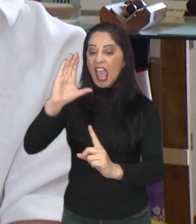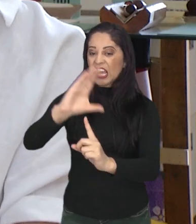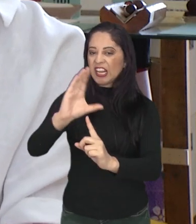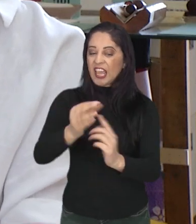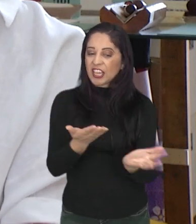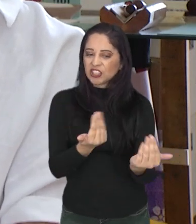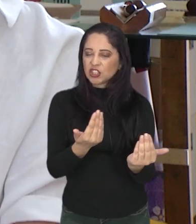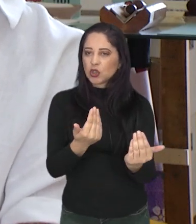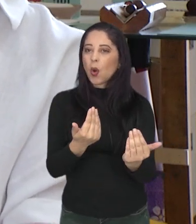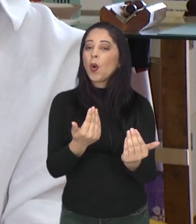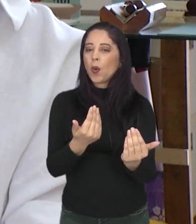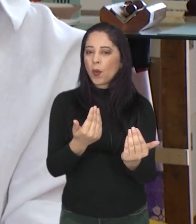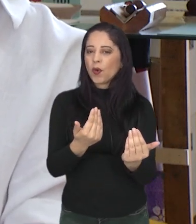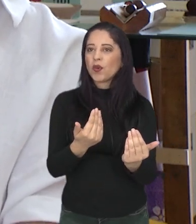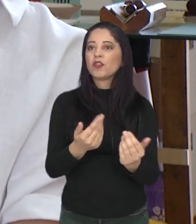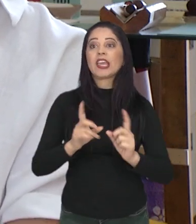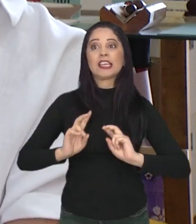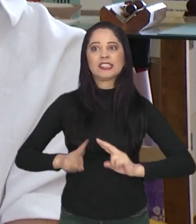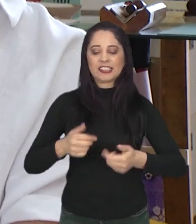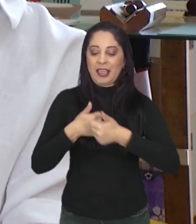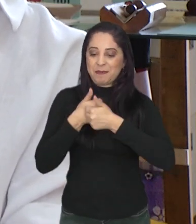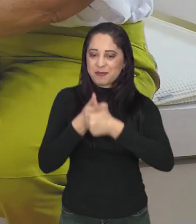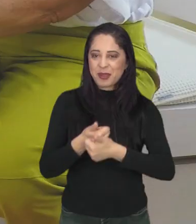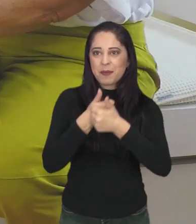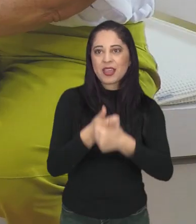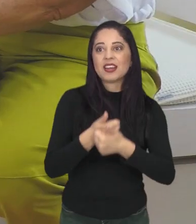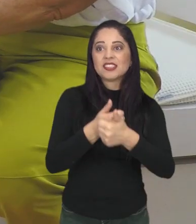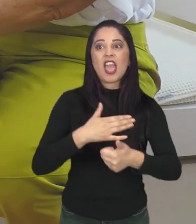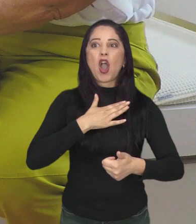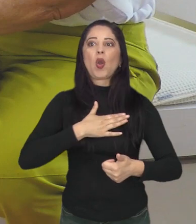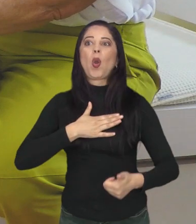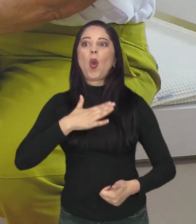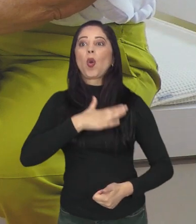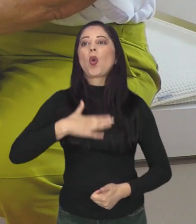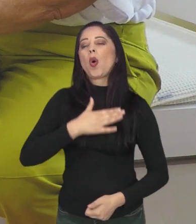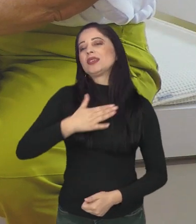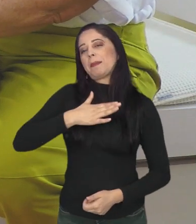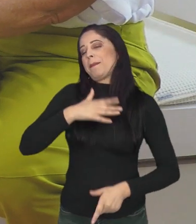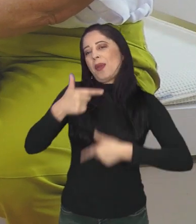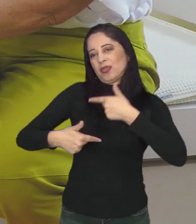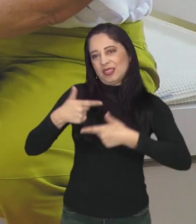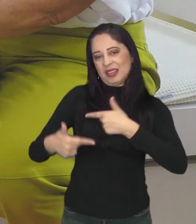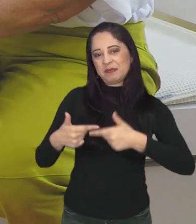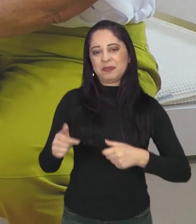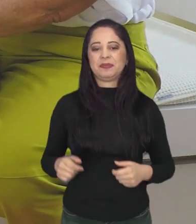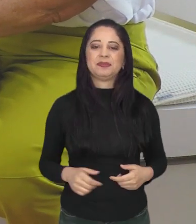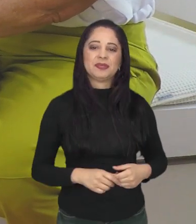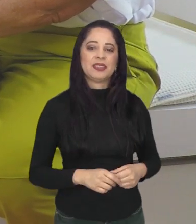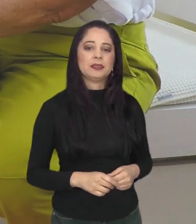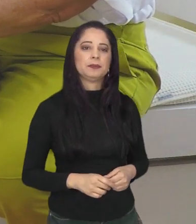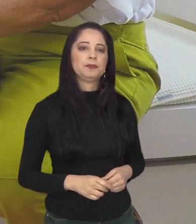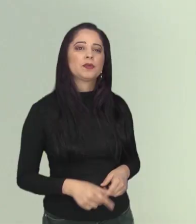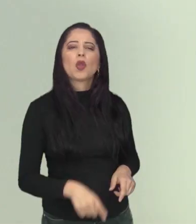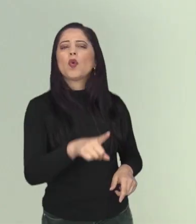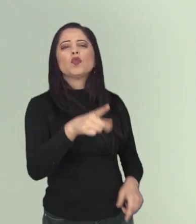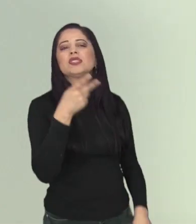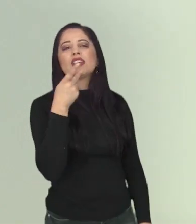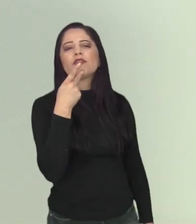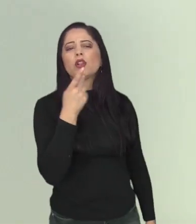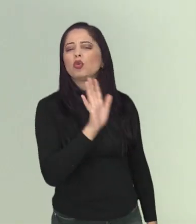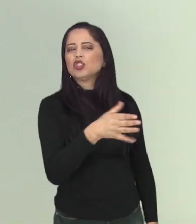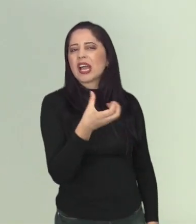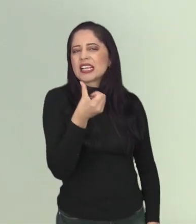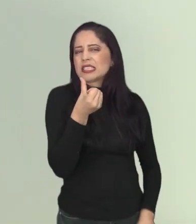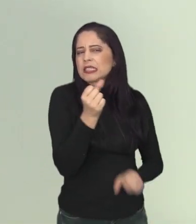jovens que me seguem e que me acompanham e curte e adquirir meus produtos também você disse que